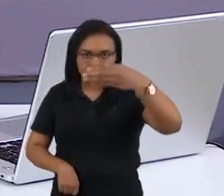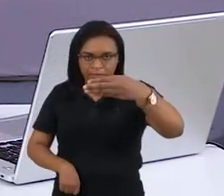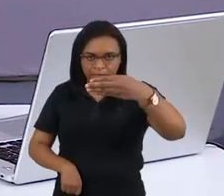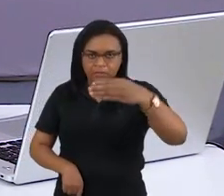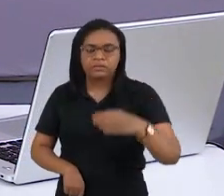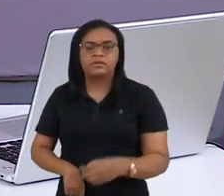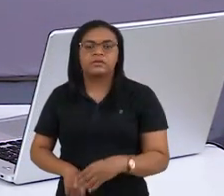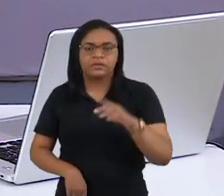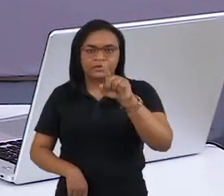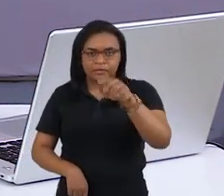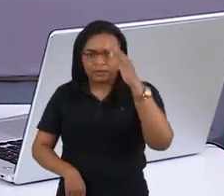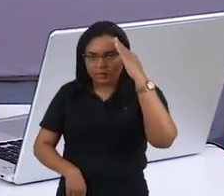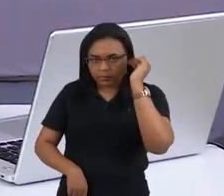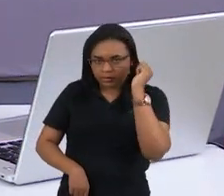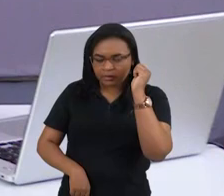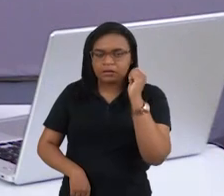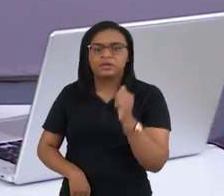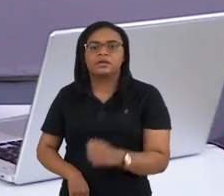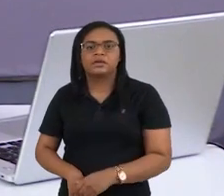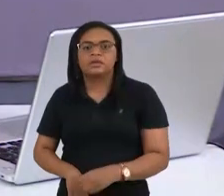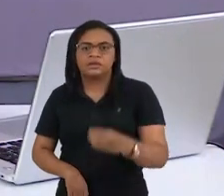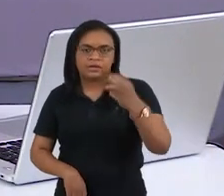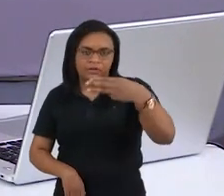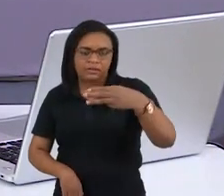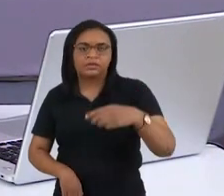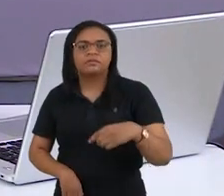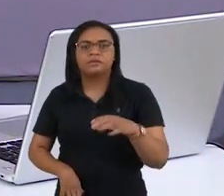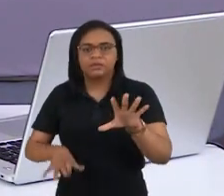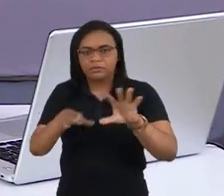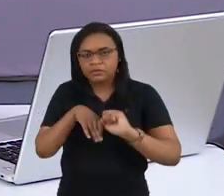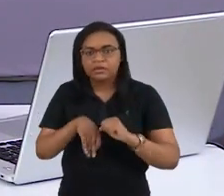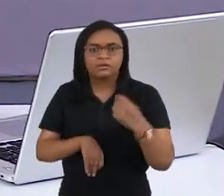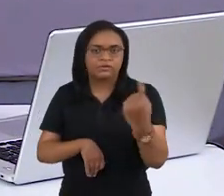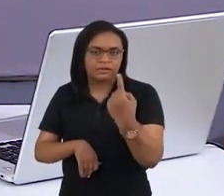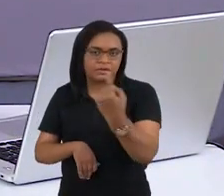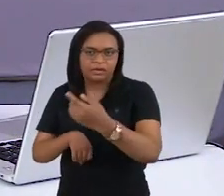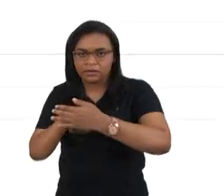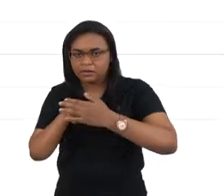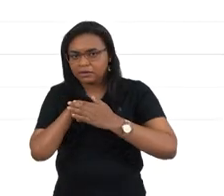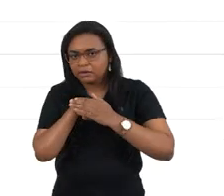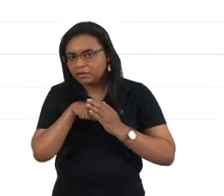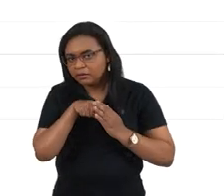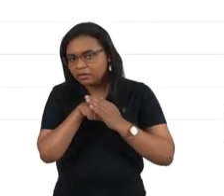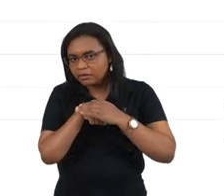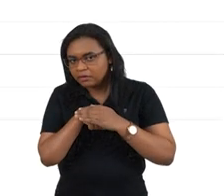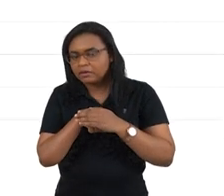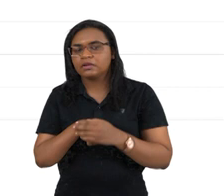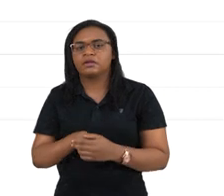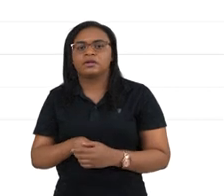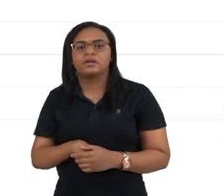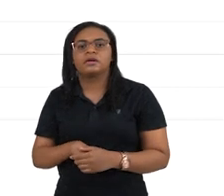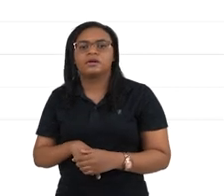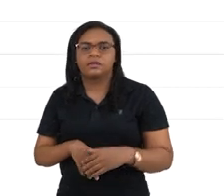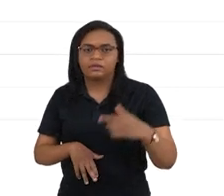vai buscar a grandeza desconhecida, aliás, a unidade desconhecida da grandeza. Então, gente, ó, vamos ver como dois